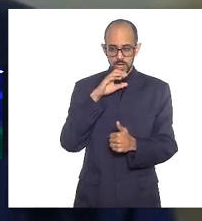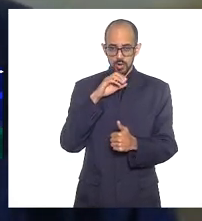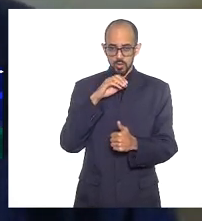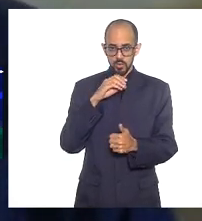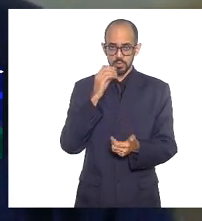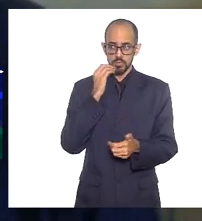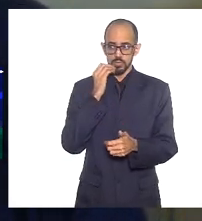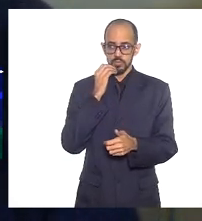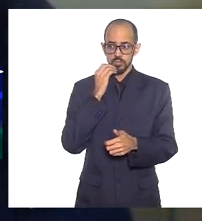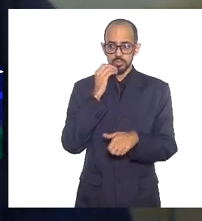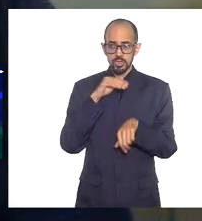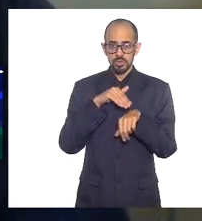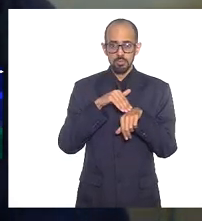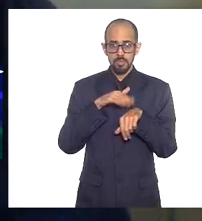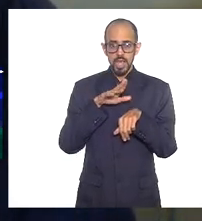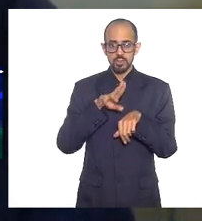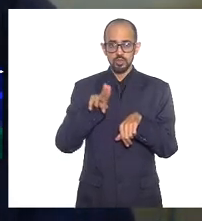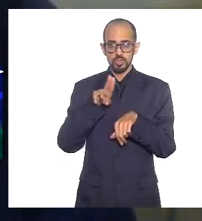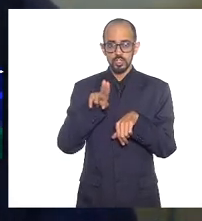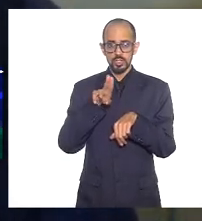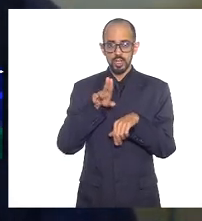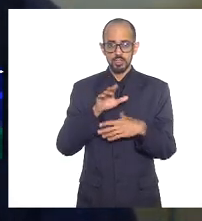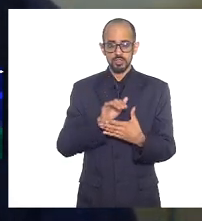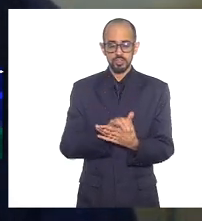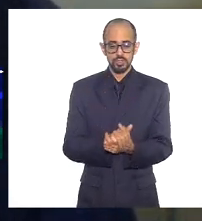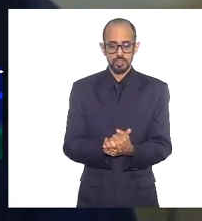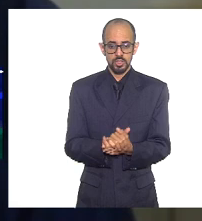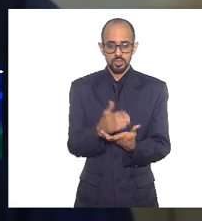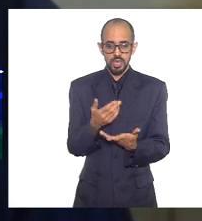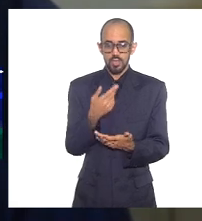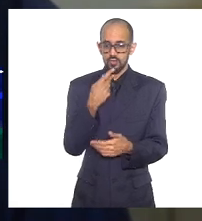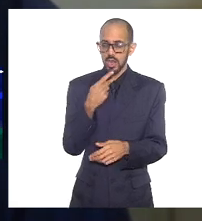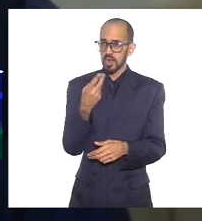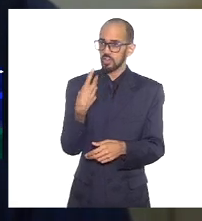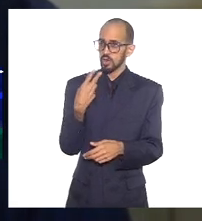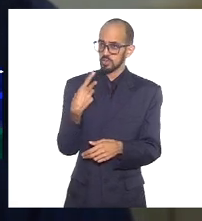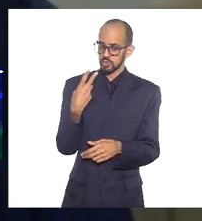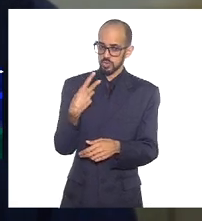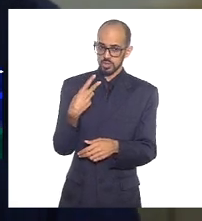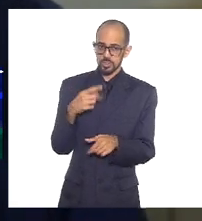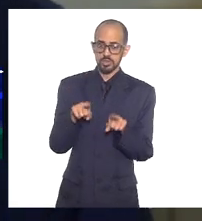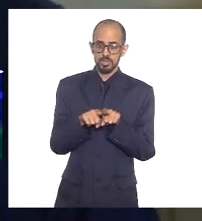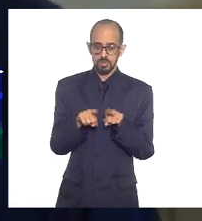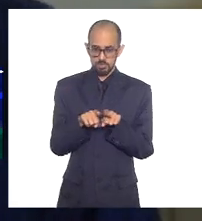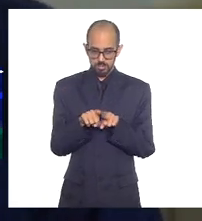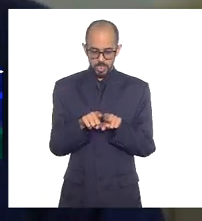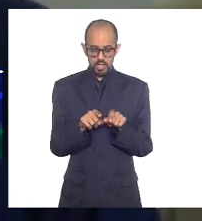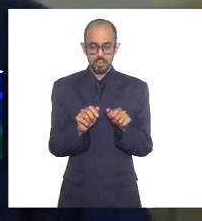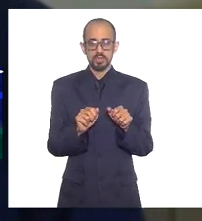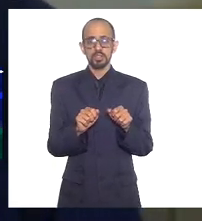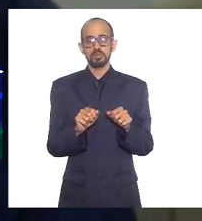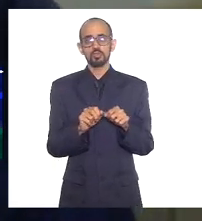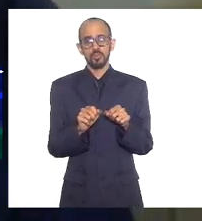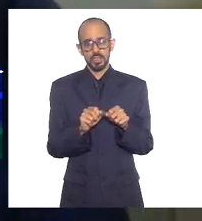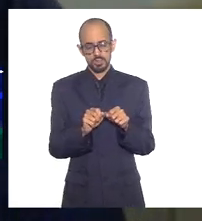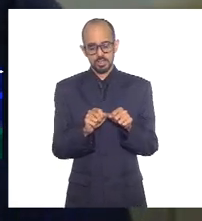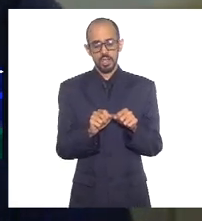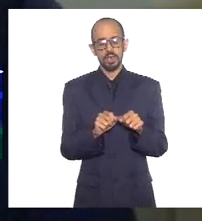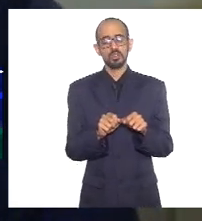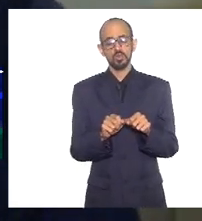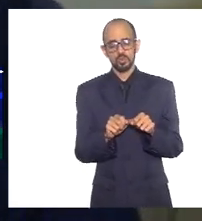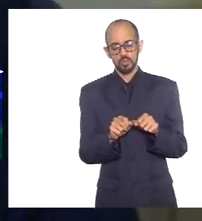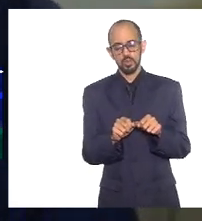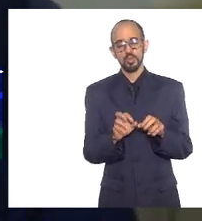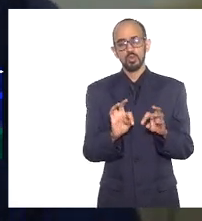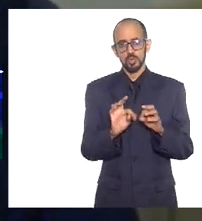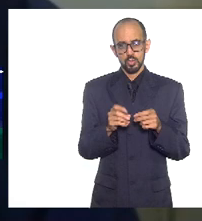utilidade então queria dizer que eu e vossa excelência também estamos tomando as providências devidas porque nós